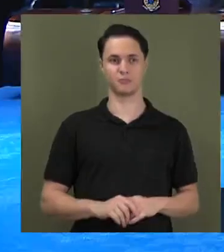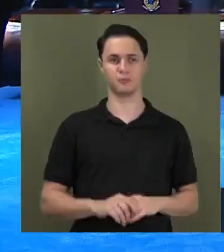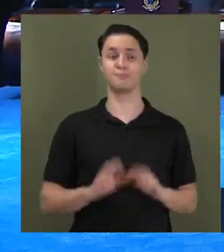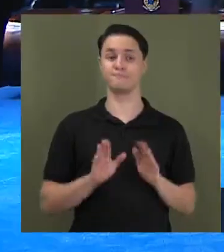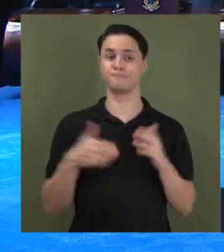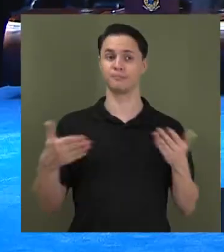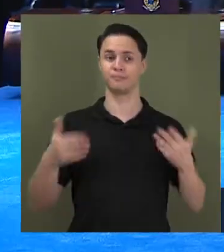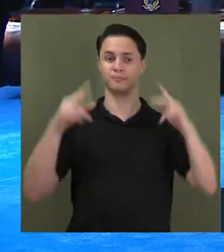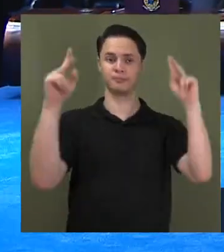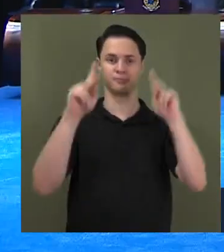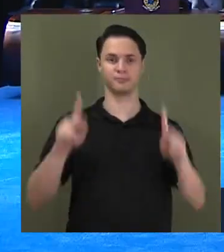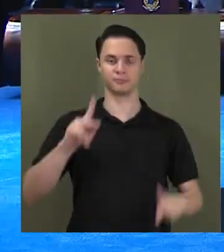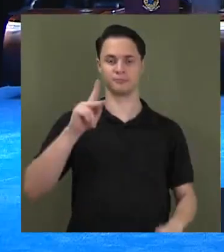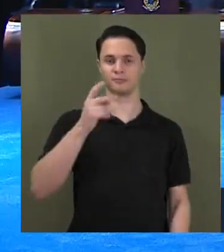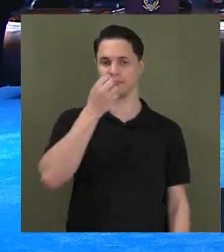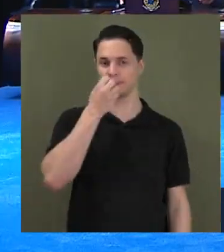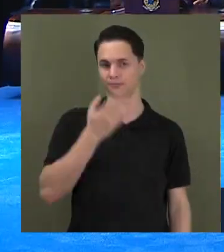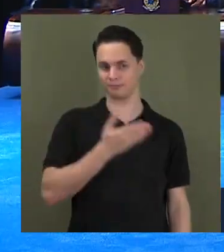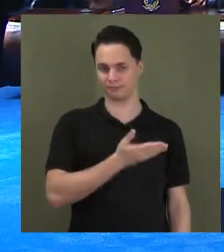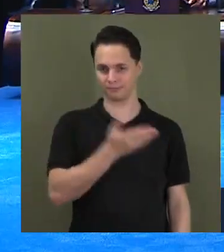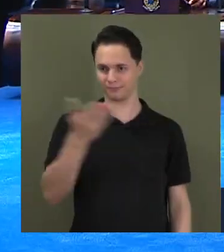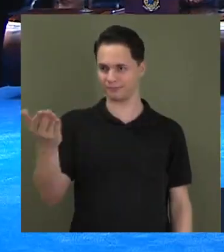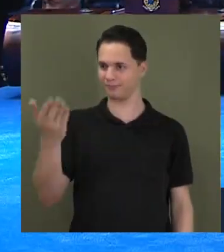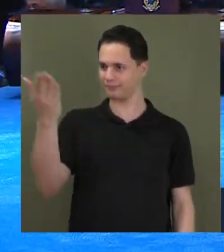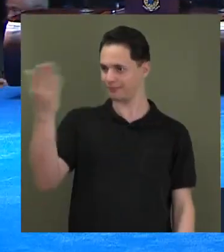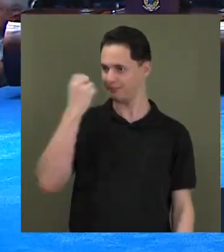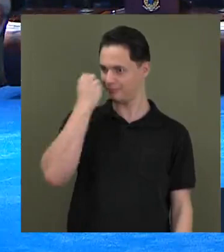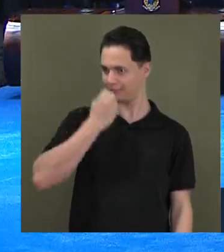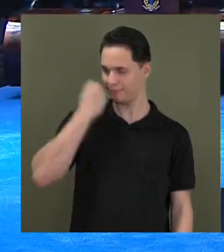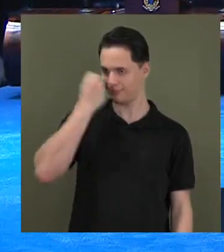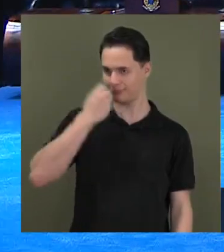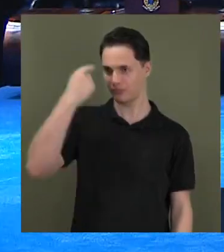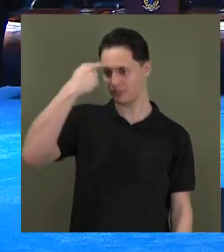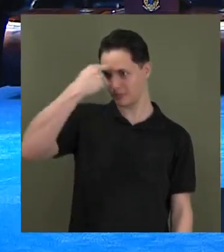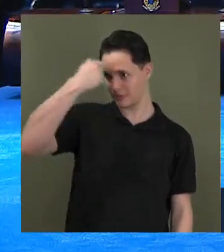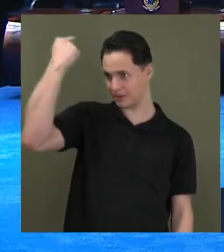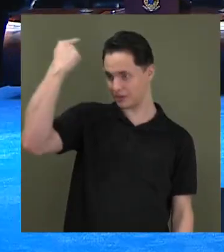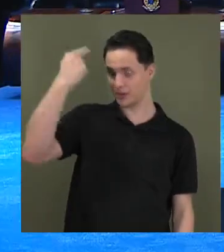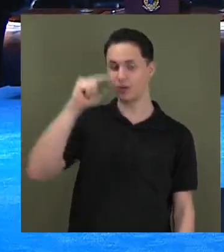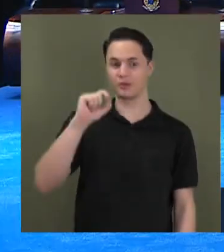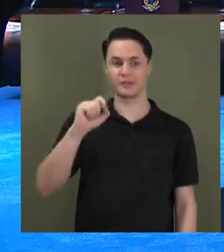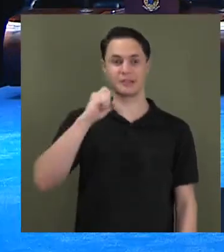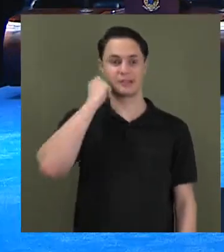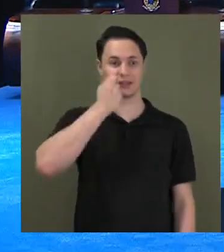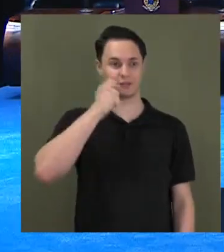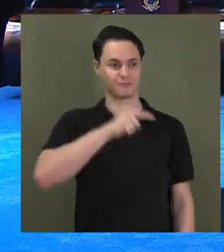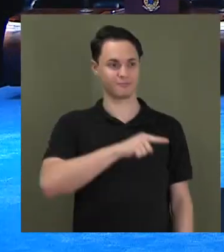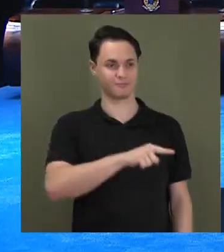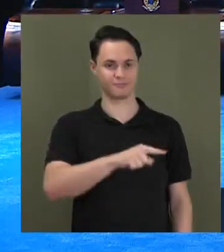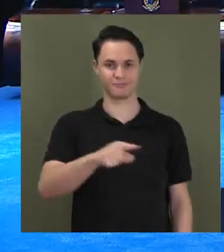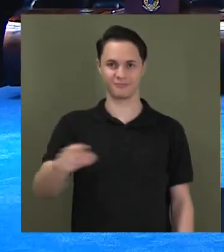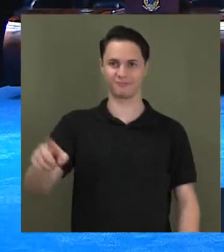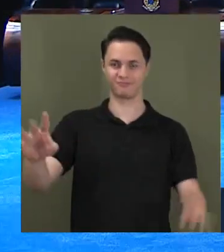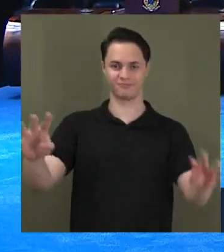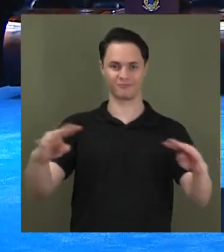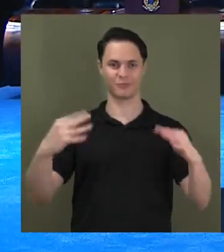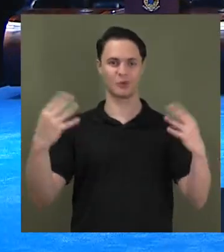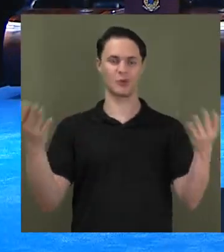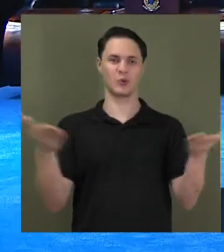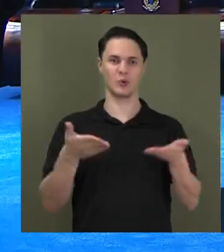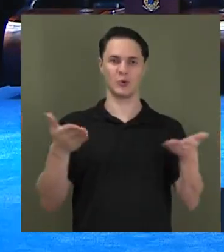Paz e bem, senhor presidente, senador Stifson Valentim, senhoras senadoras, senhores